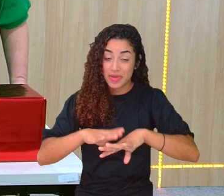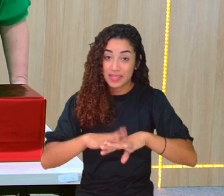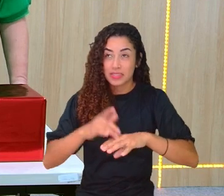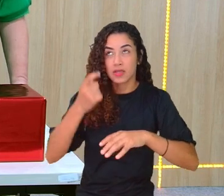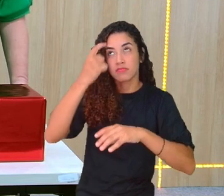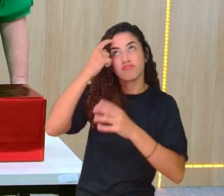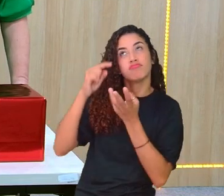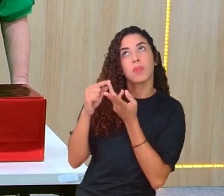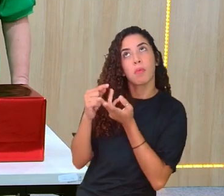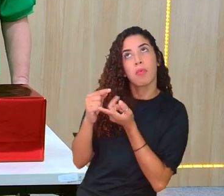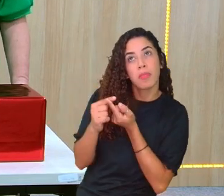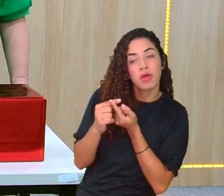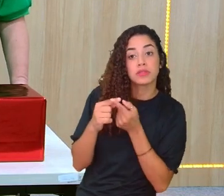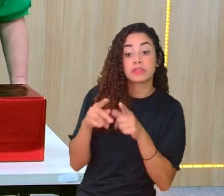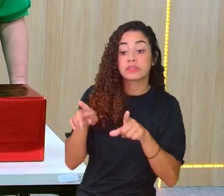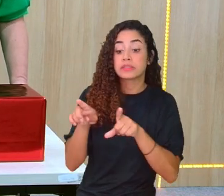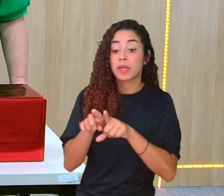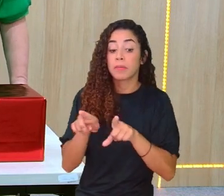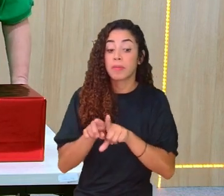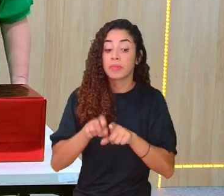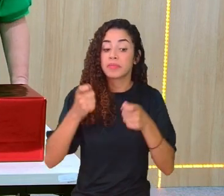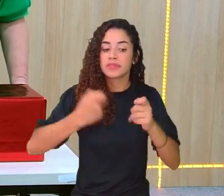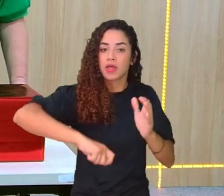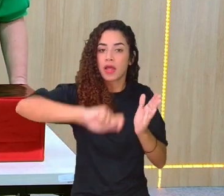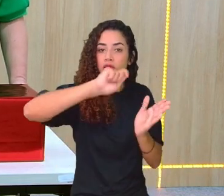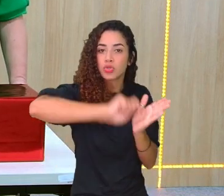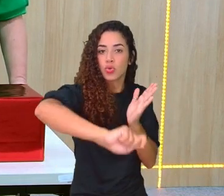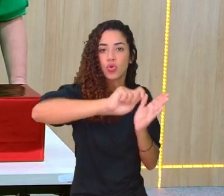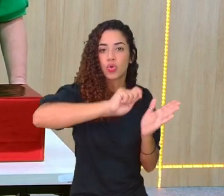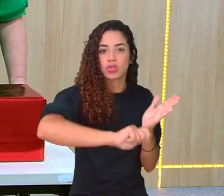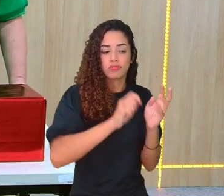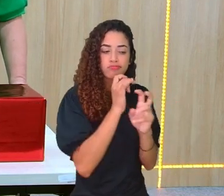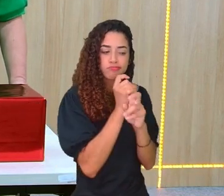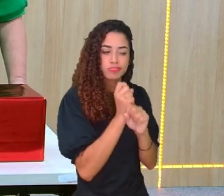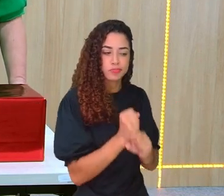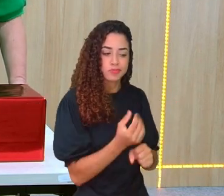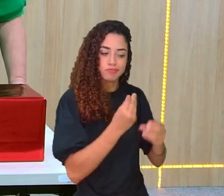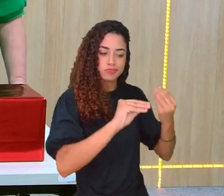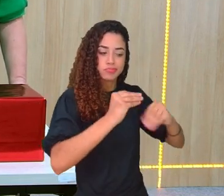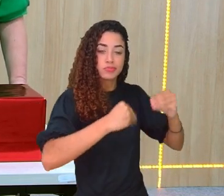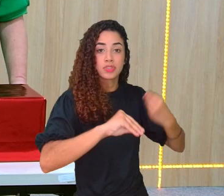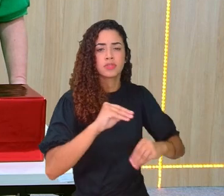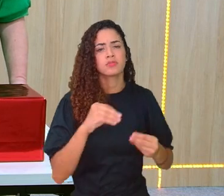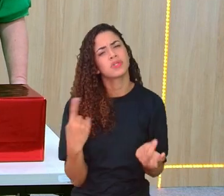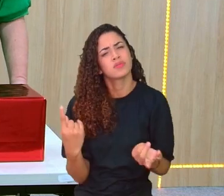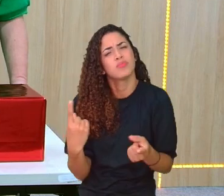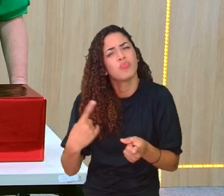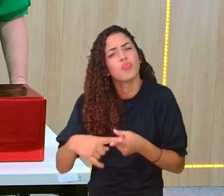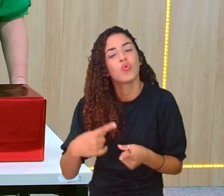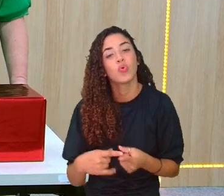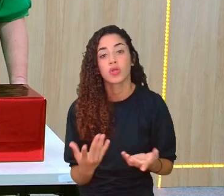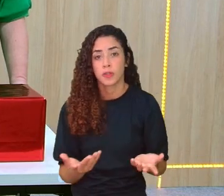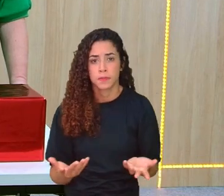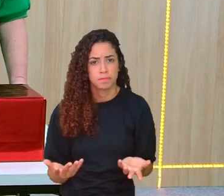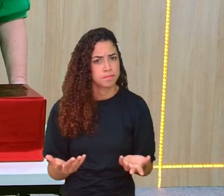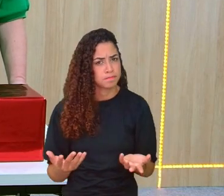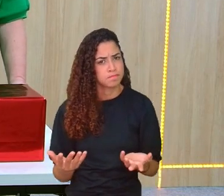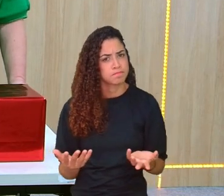muito importante fazer as continhas, anotar. Por quê? Porque, inclusive, se você